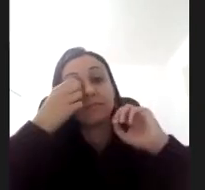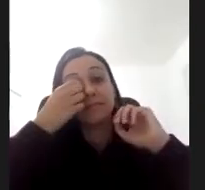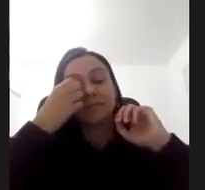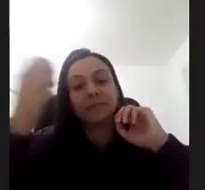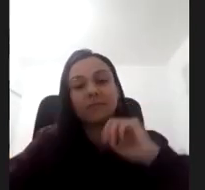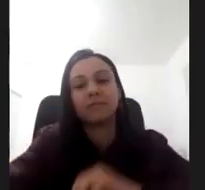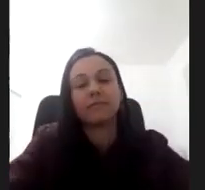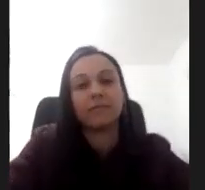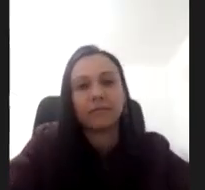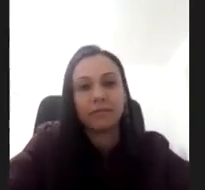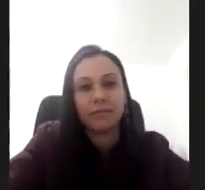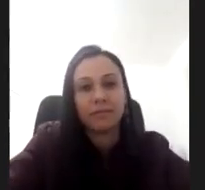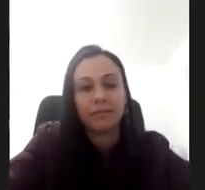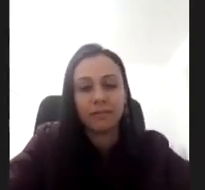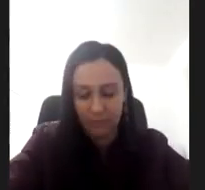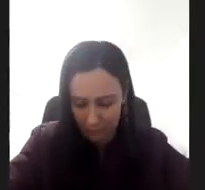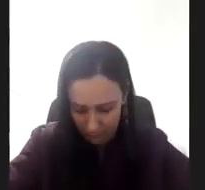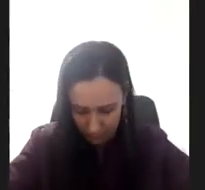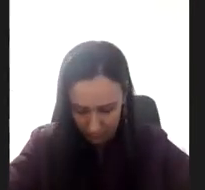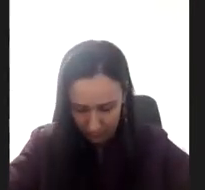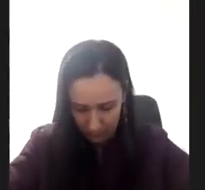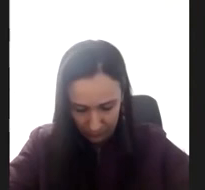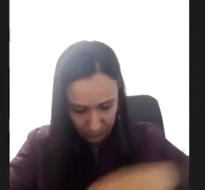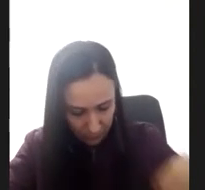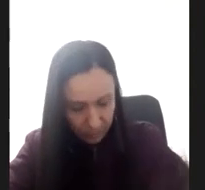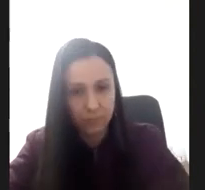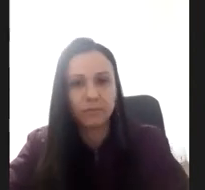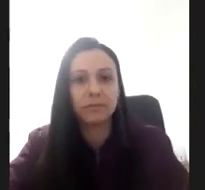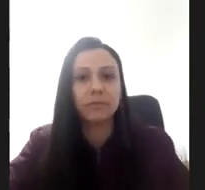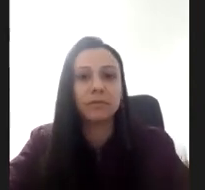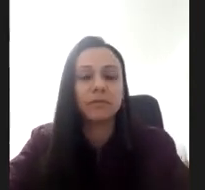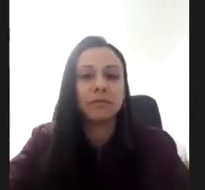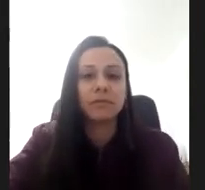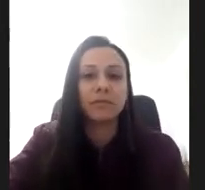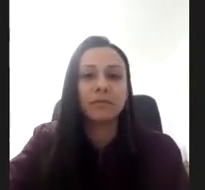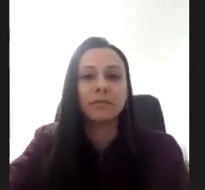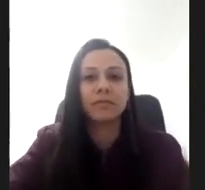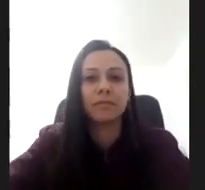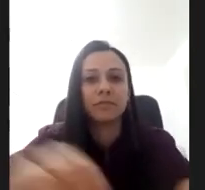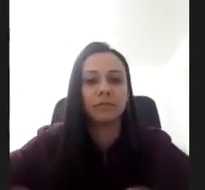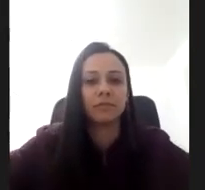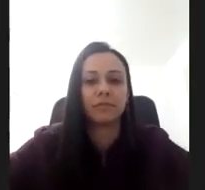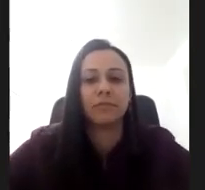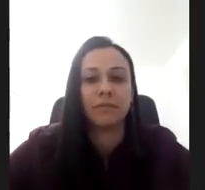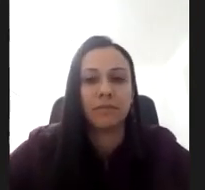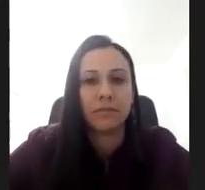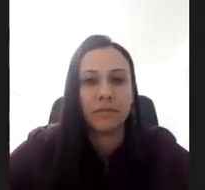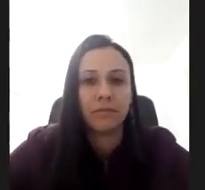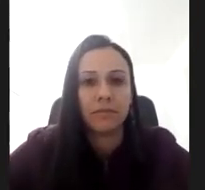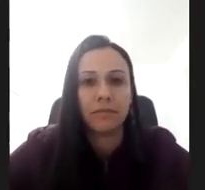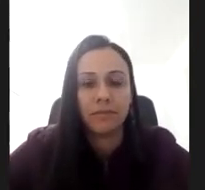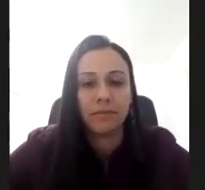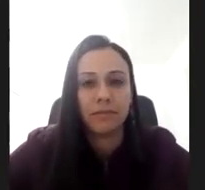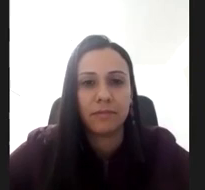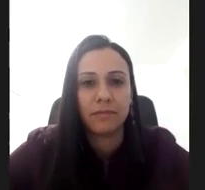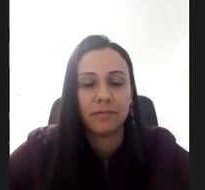colegas, professores, que também estarão super afim de vir aqui dialogar e trazer outros assuntos, outras pautas também para as